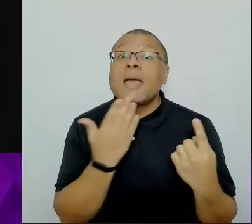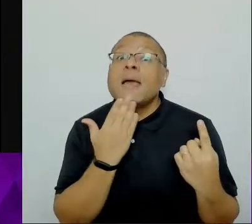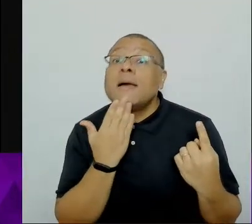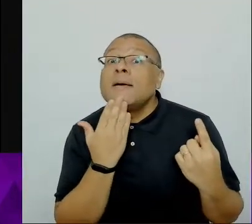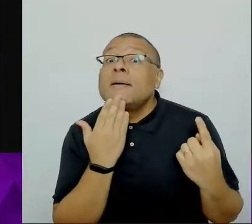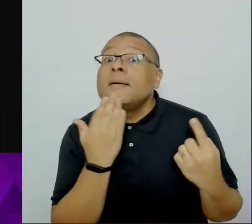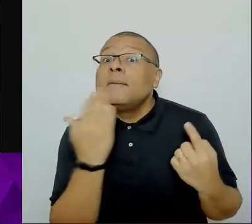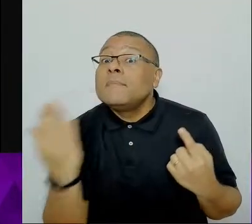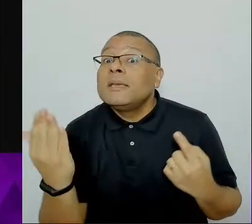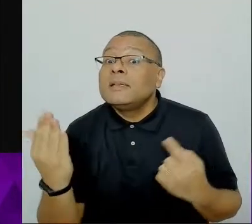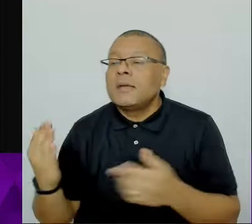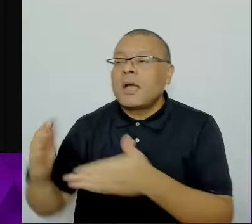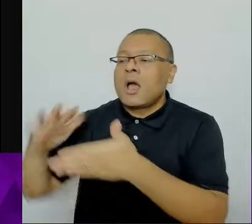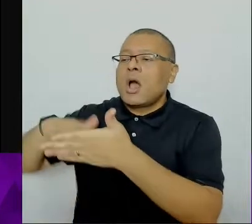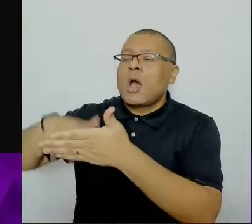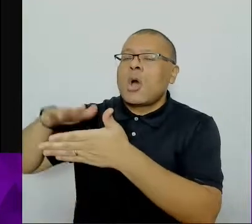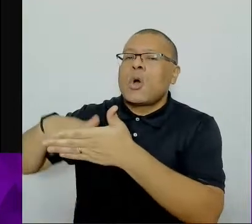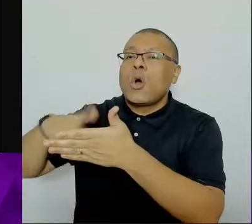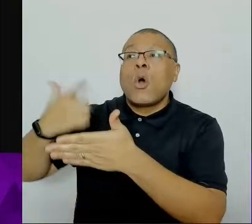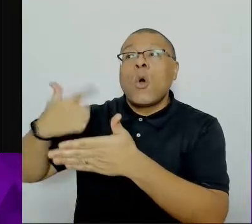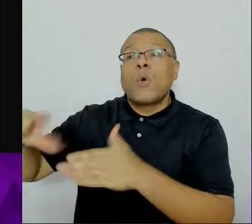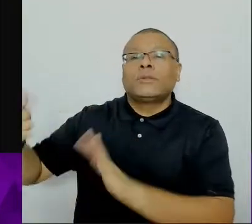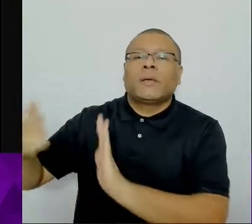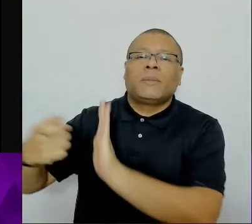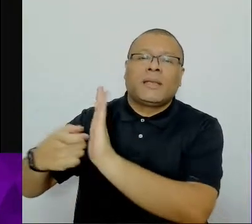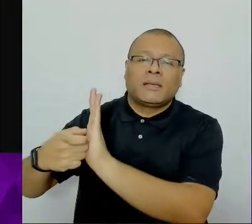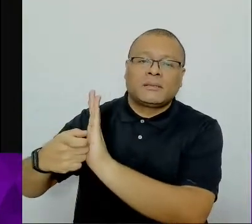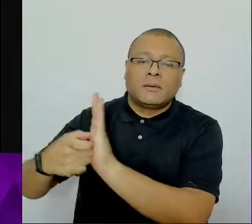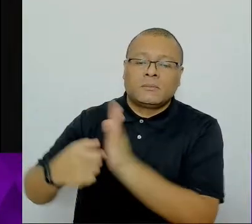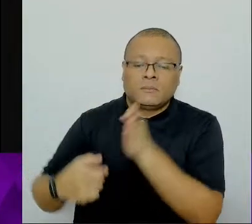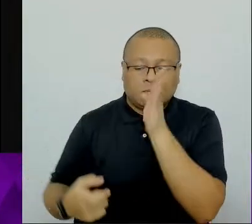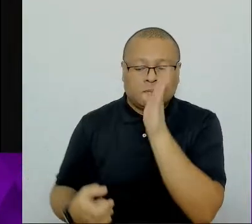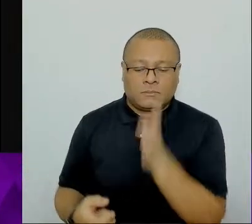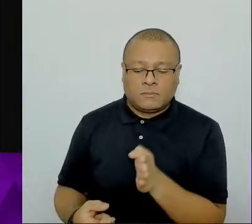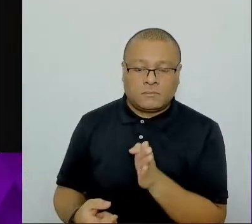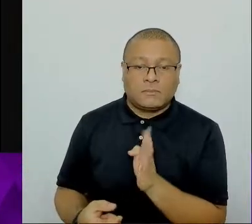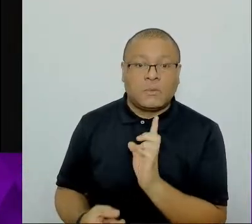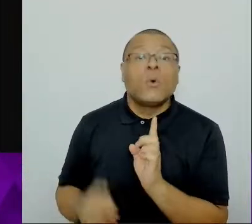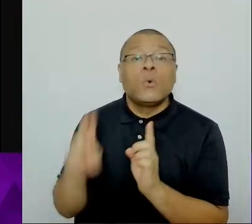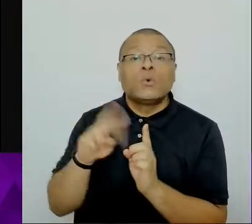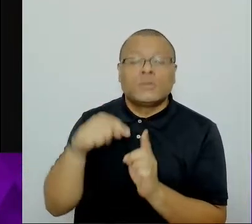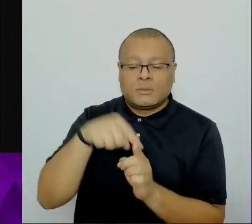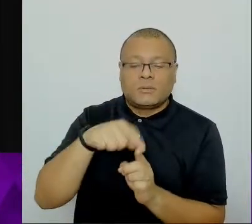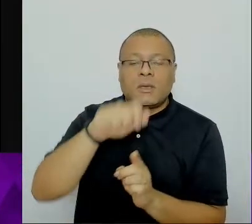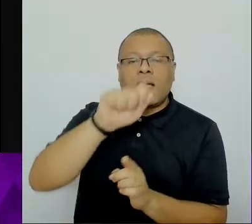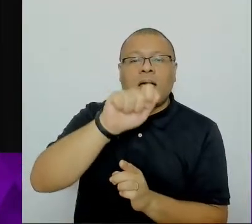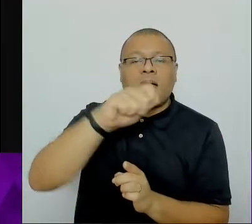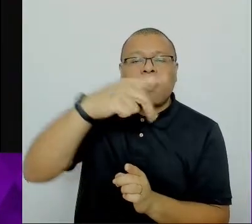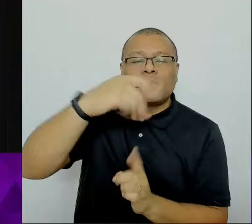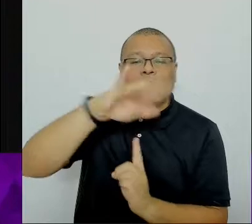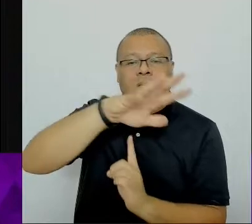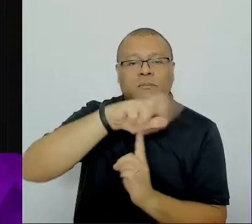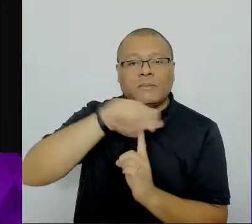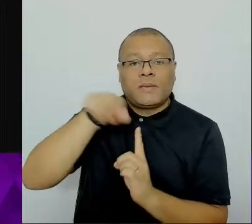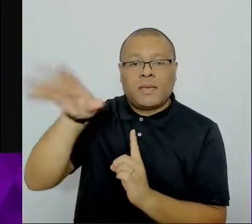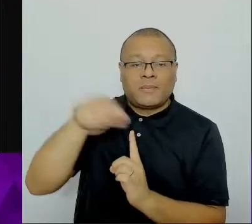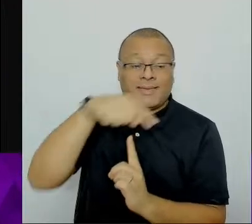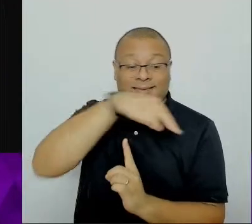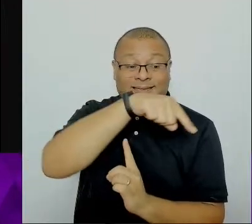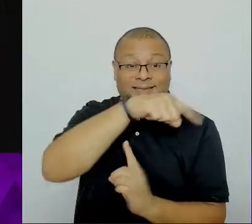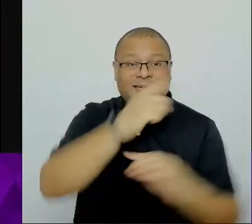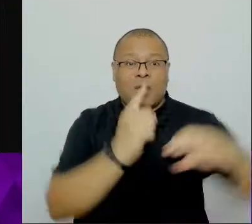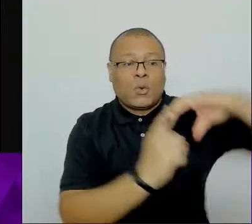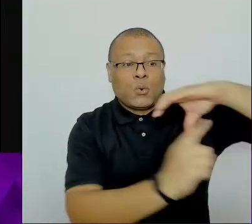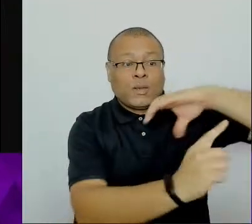recurso a um back-end ou a outra aplicação. E aí ele faz isso através da API. Então o cliente pede a